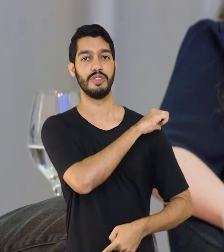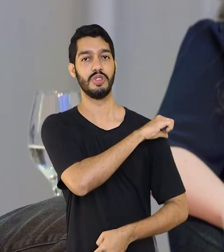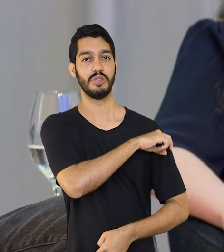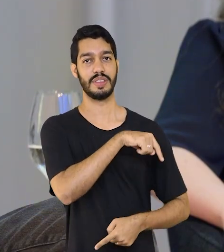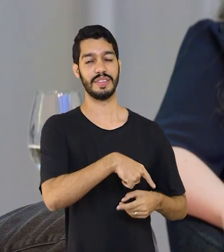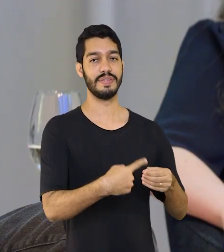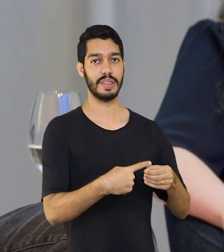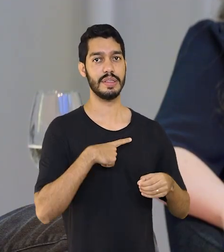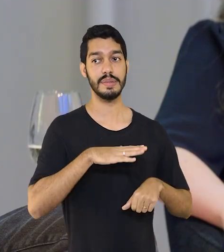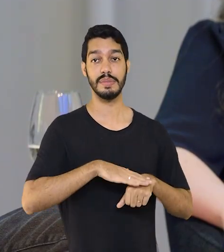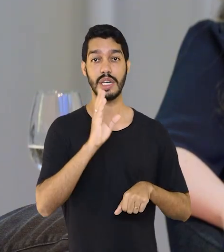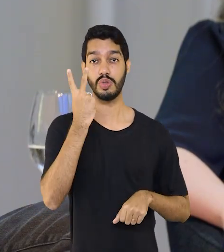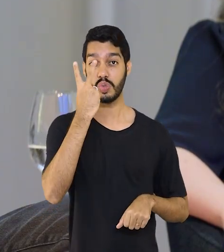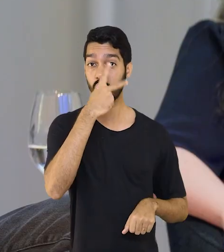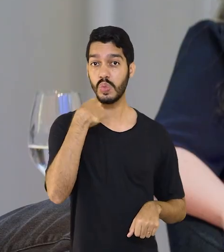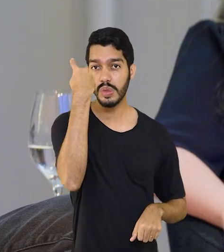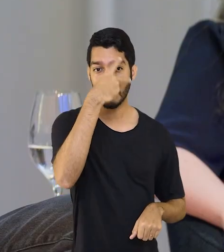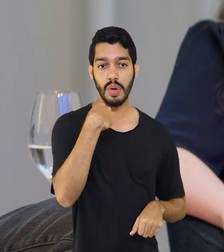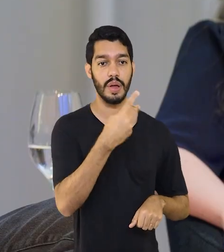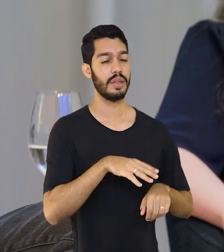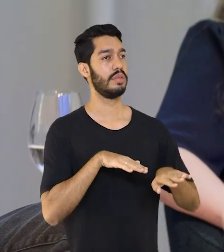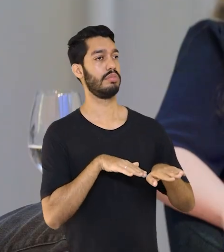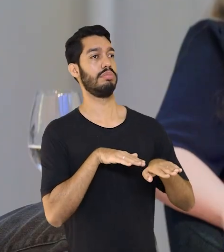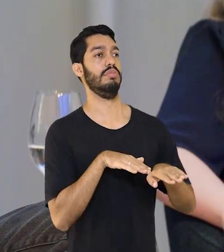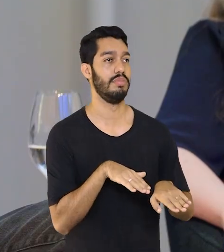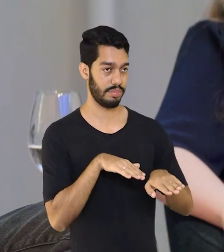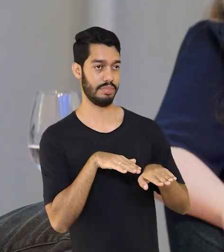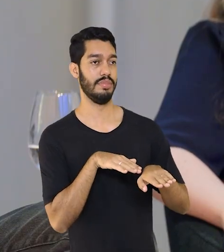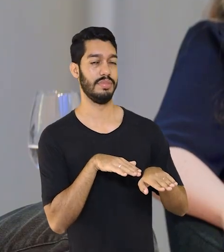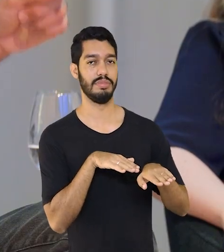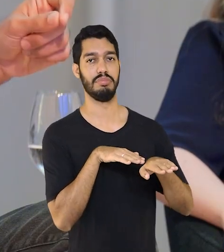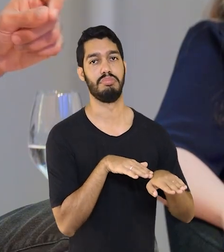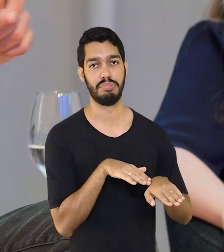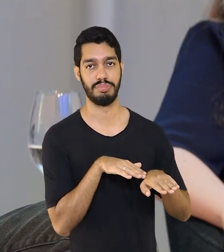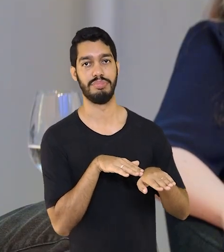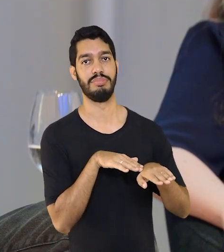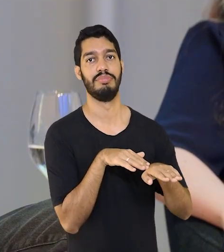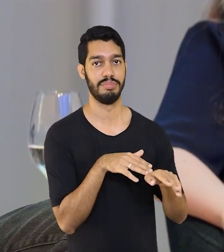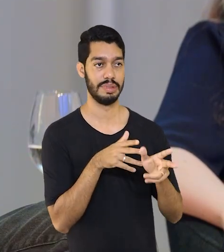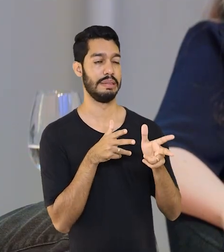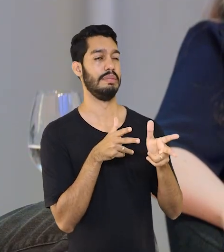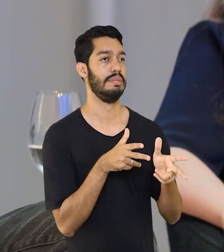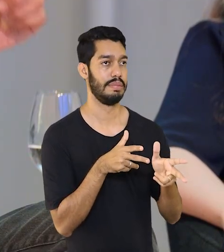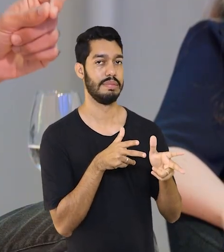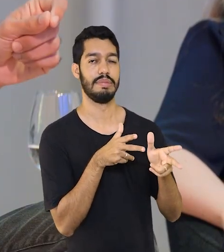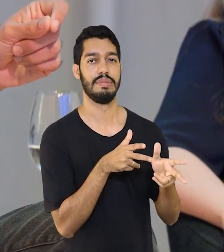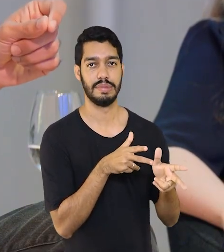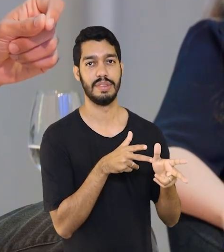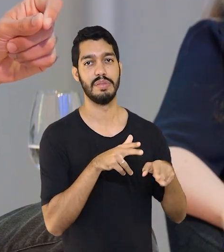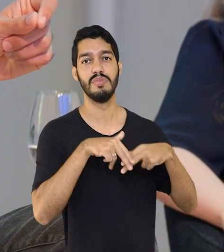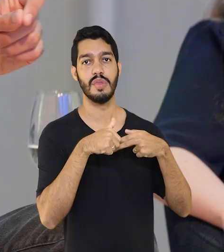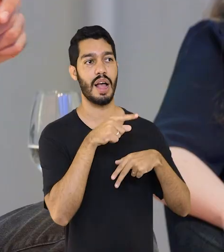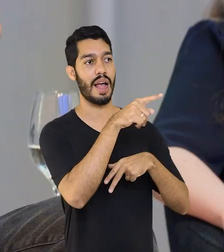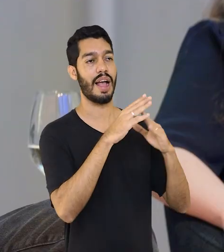região metropolitana do Rio de Janeiro com mais de 2 horas de deslocamento diário, casa e trabalho. Isso é completamente